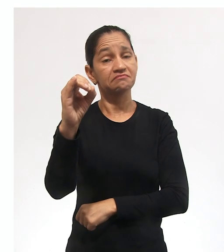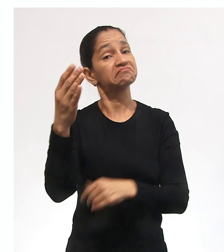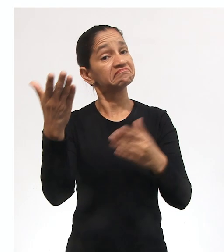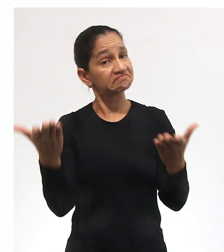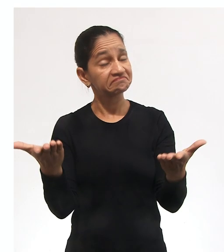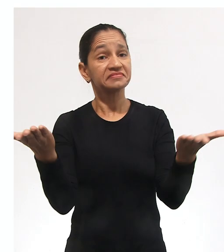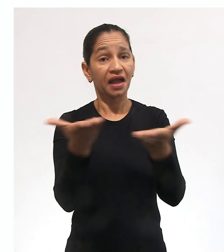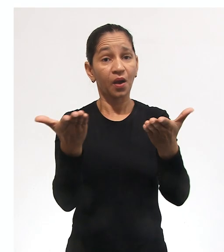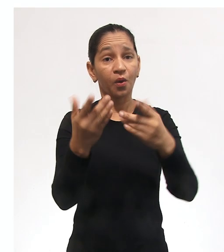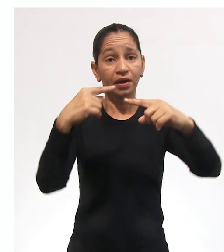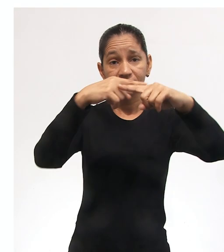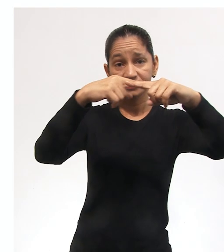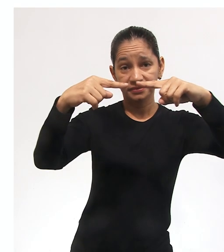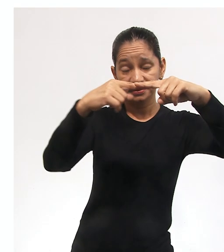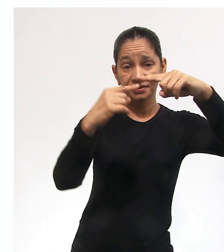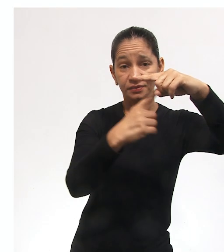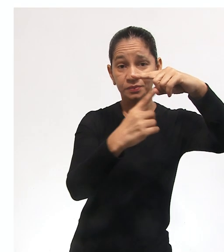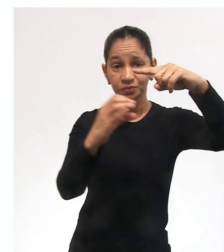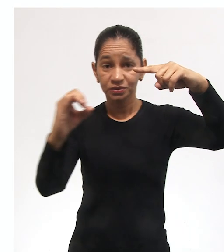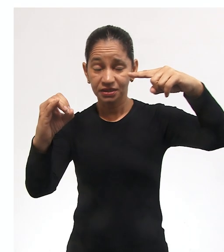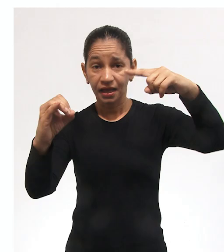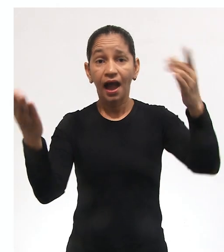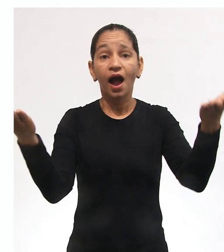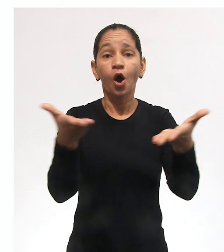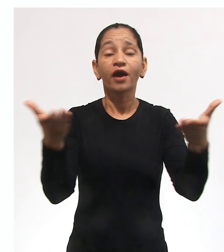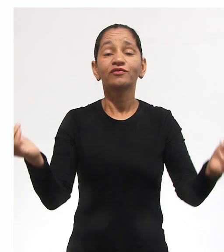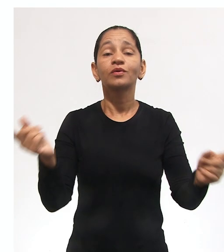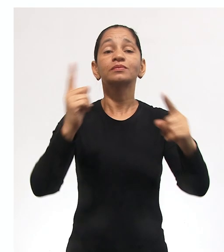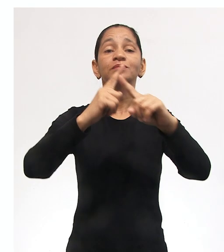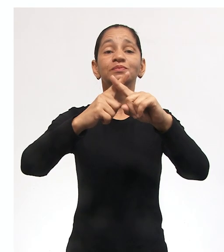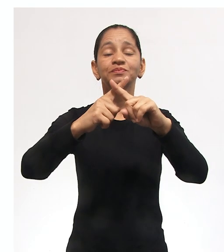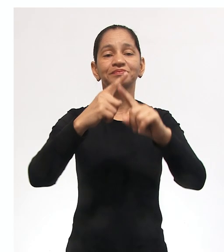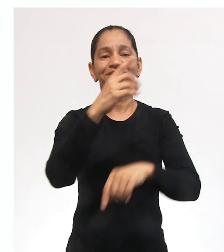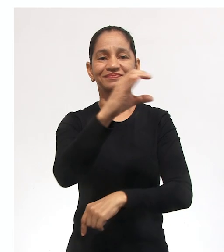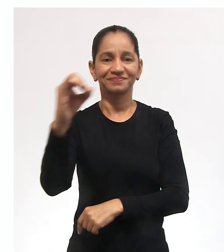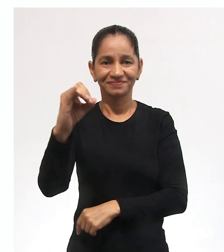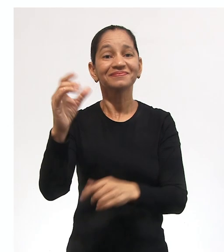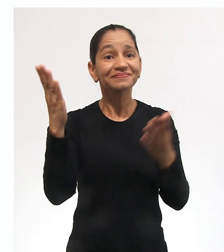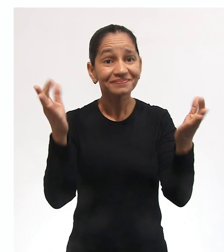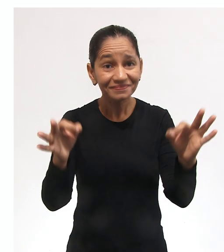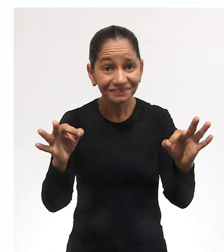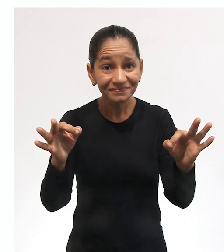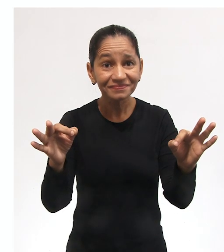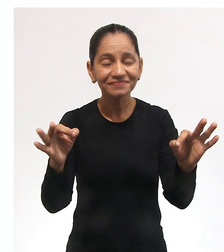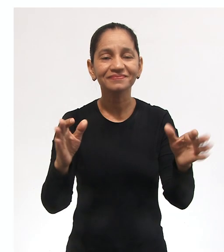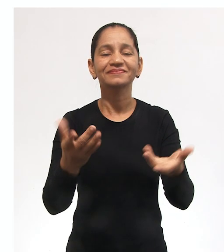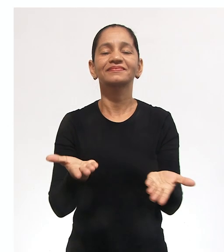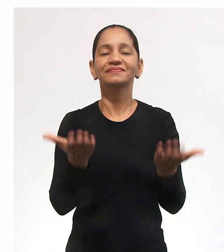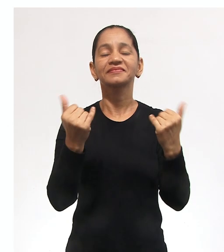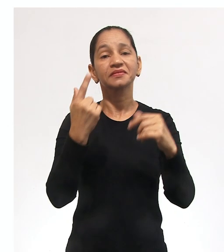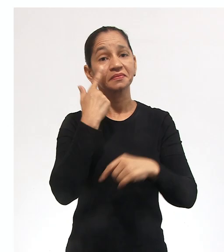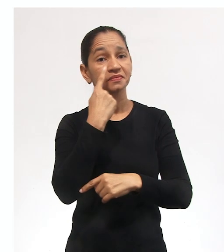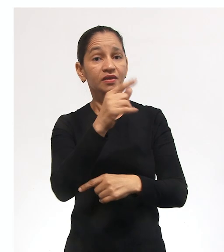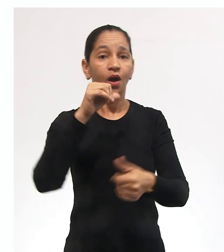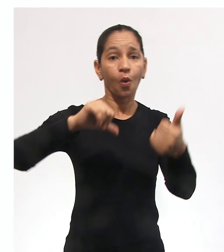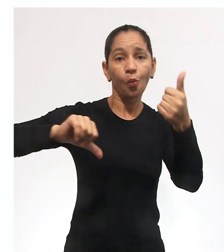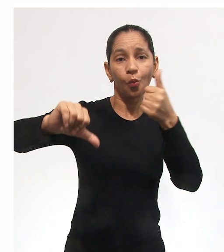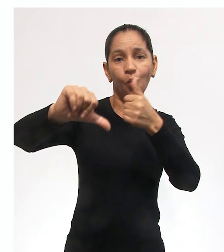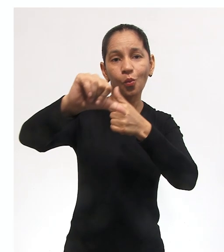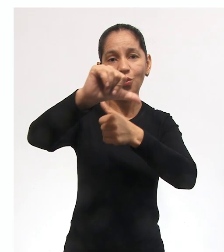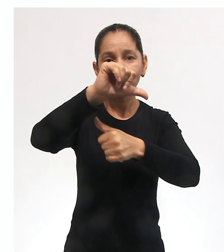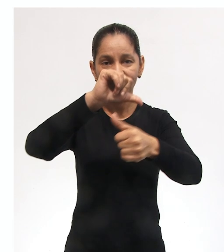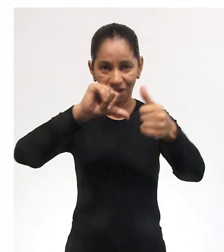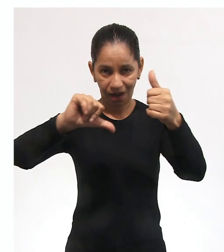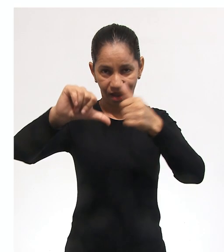100, agora a gente vai multiplicar por 100, tá? O inverso, a gente